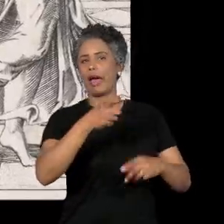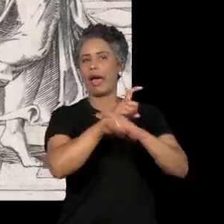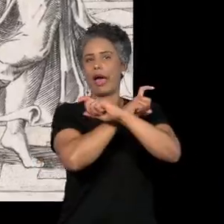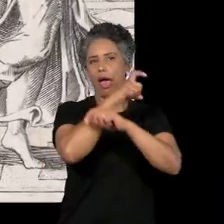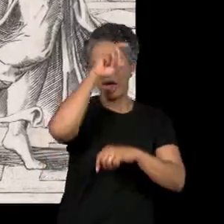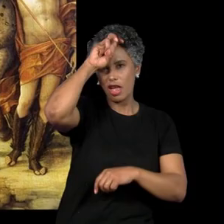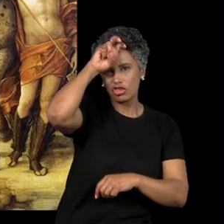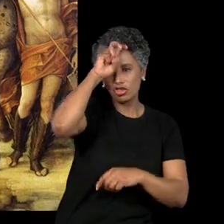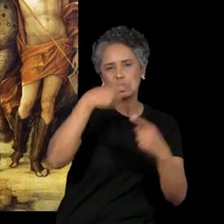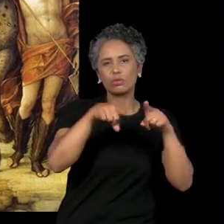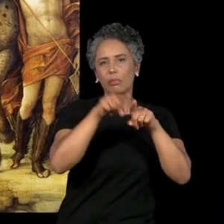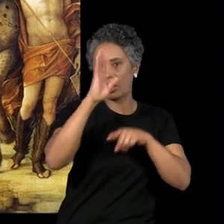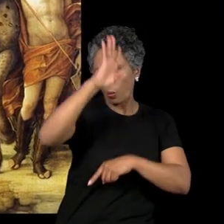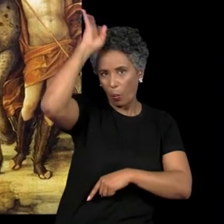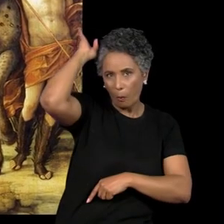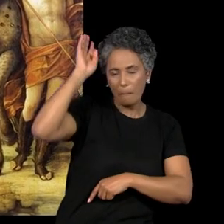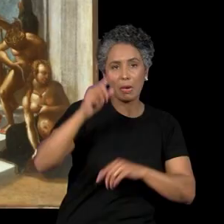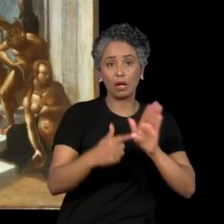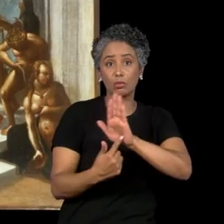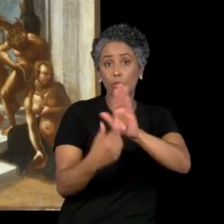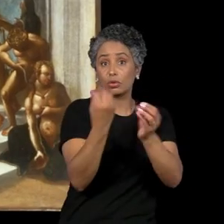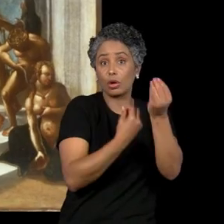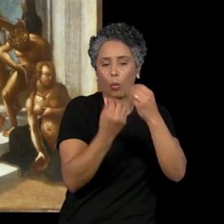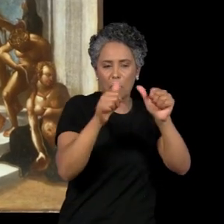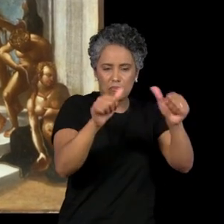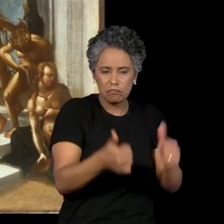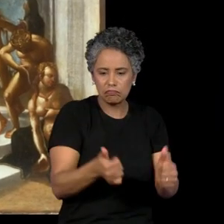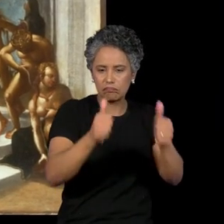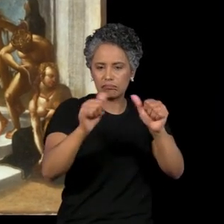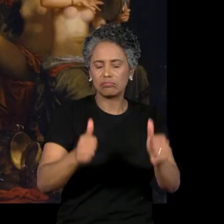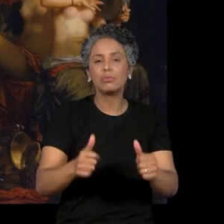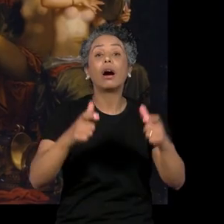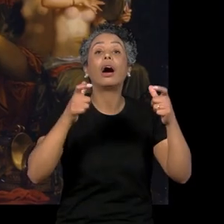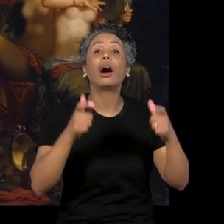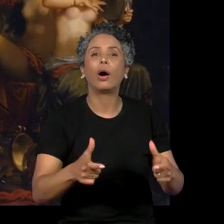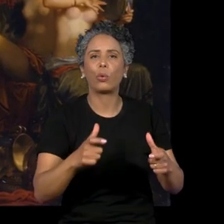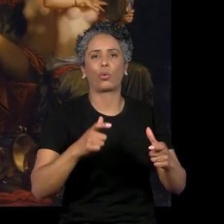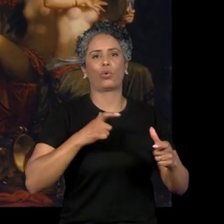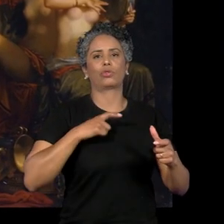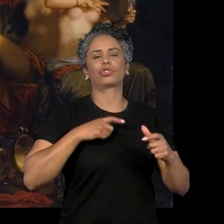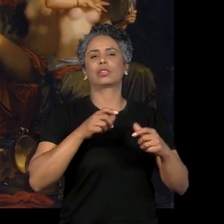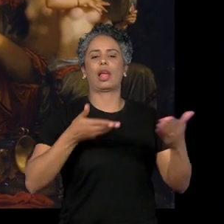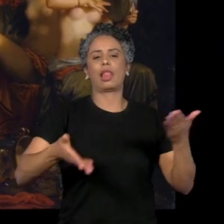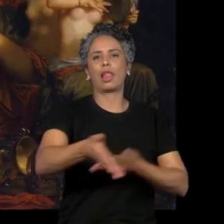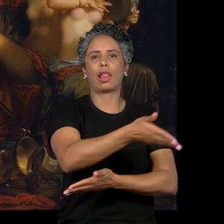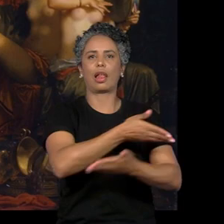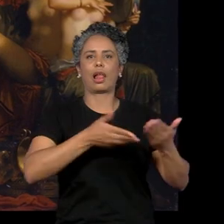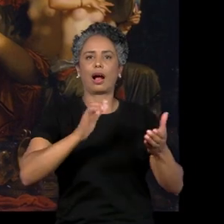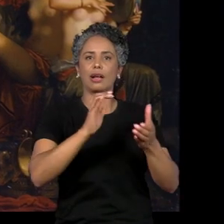coreografias eram ofertadas aos deuses em cerimônias de casamento e festividades populares.